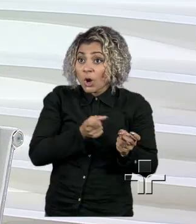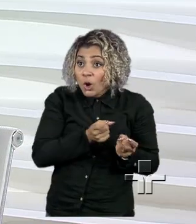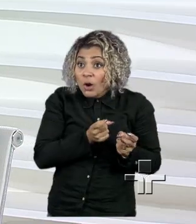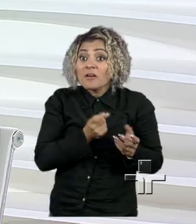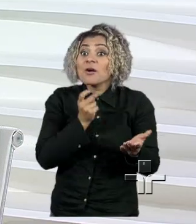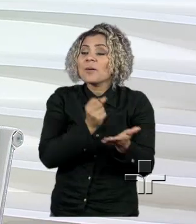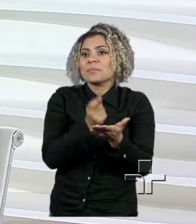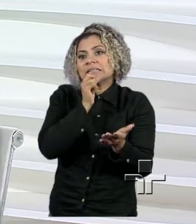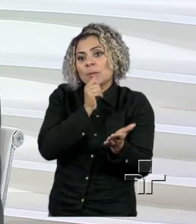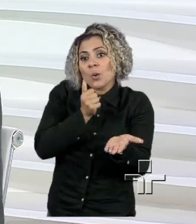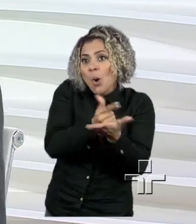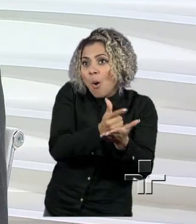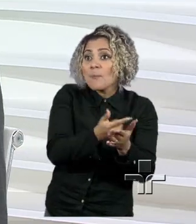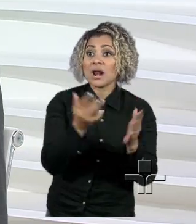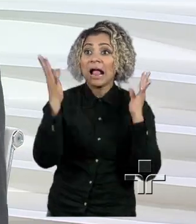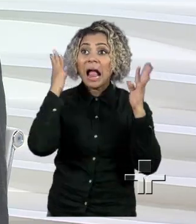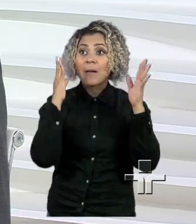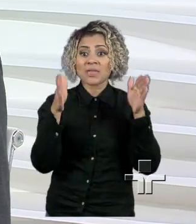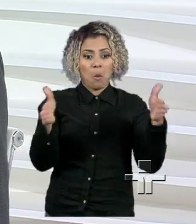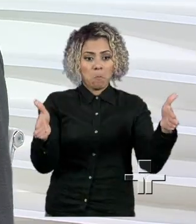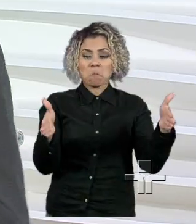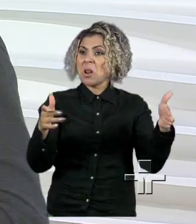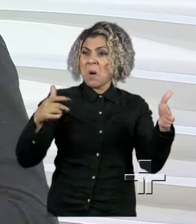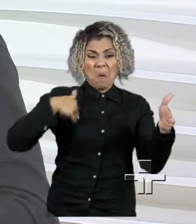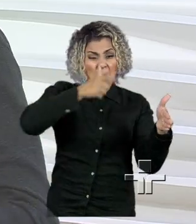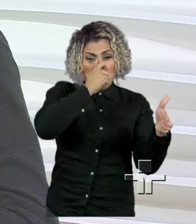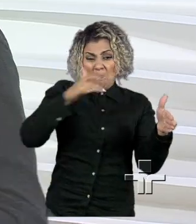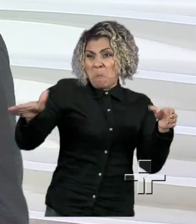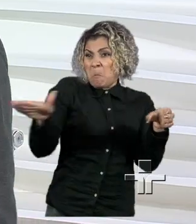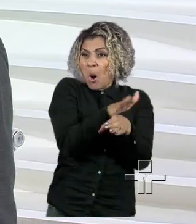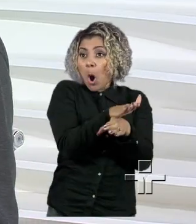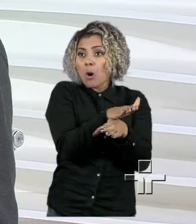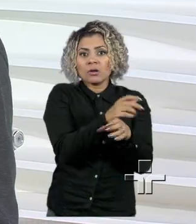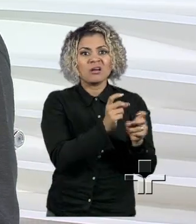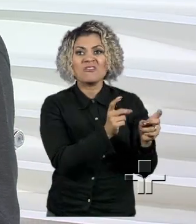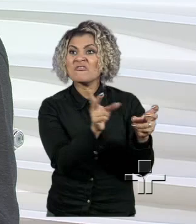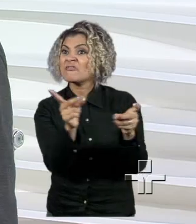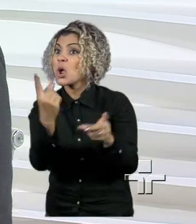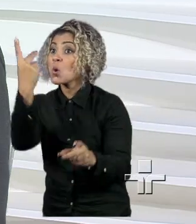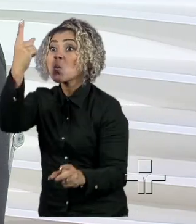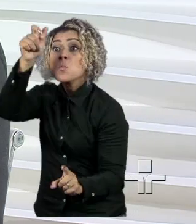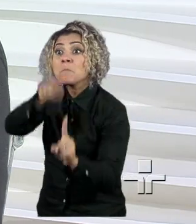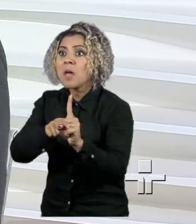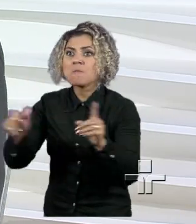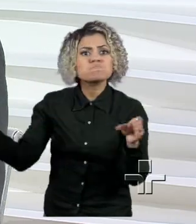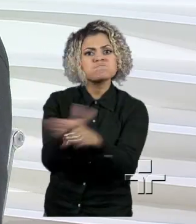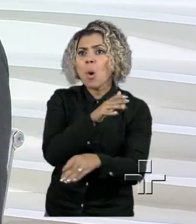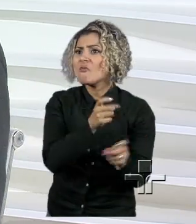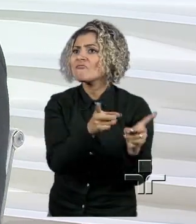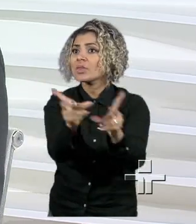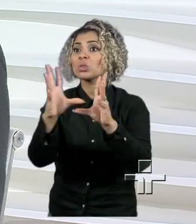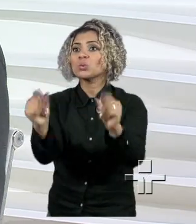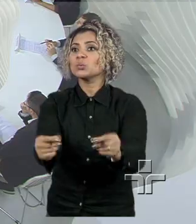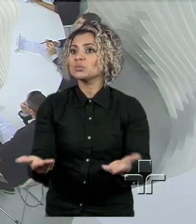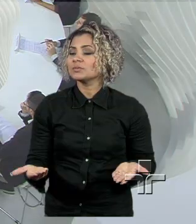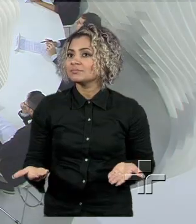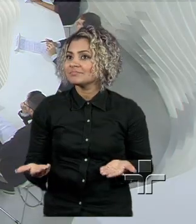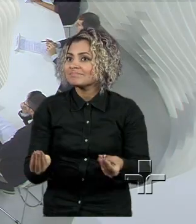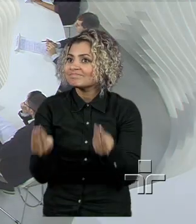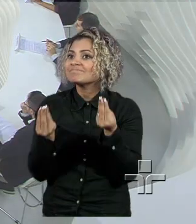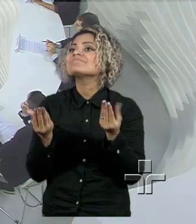para um mês de chocolate que acaba em 2 dias, né? Então, esse apoio que a franqueadora dá, ela diminui muito a